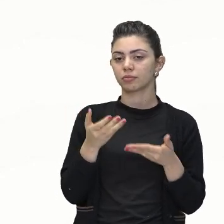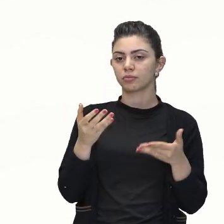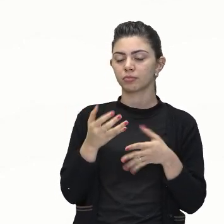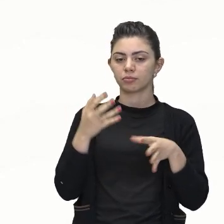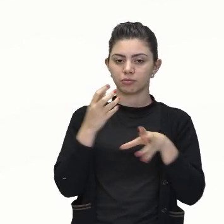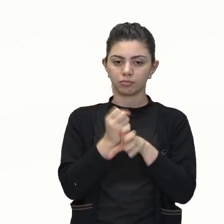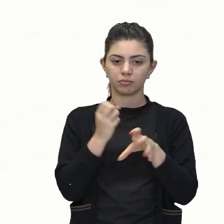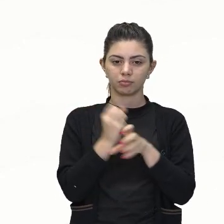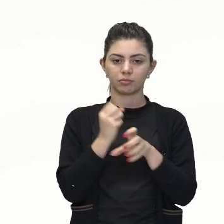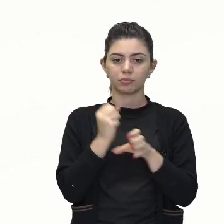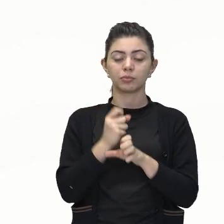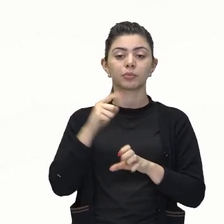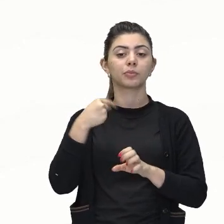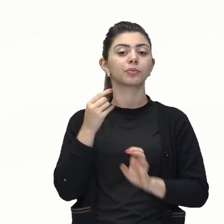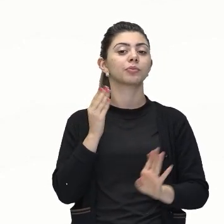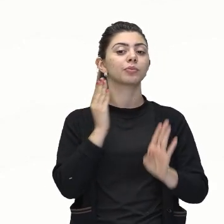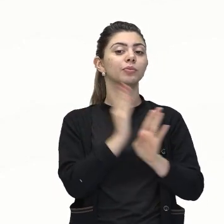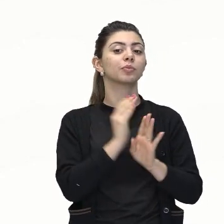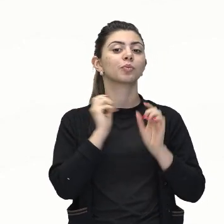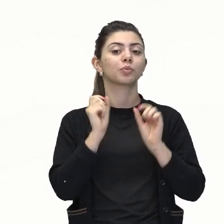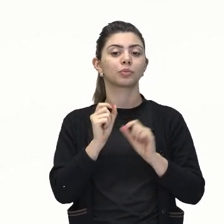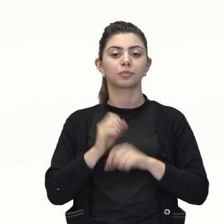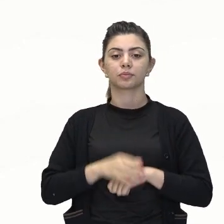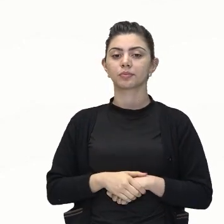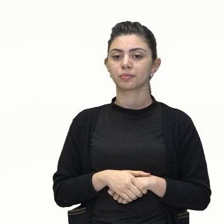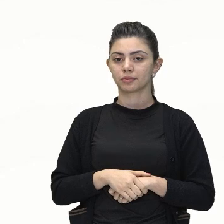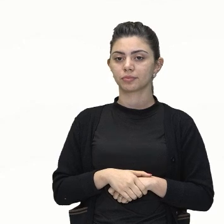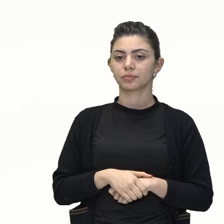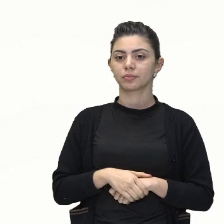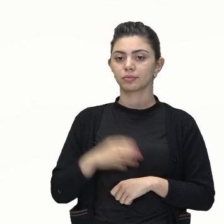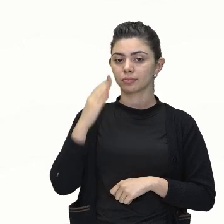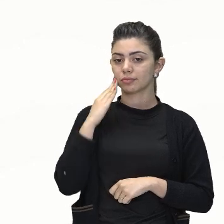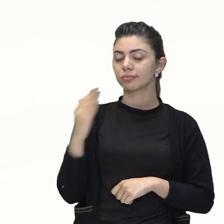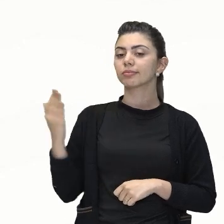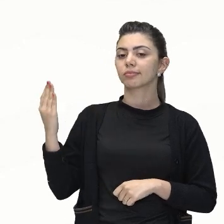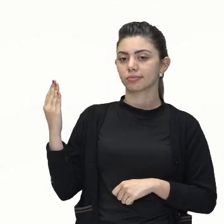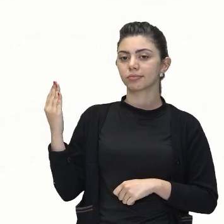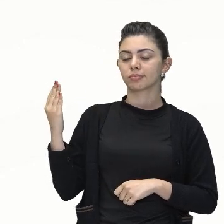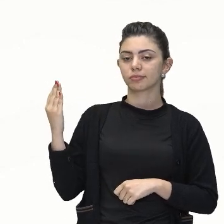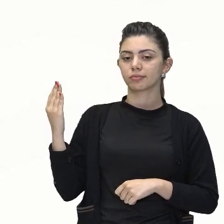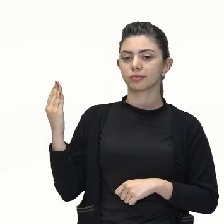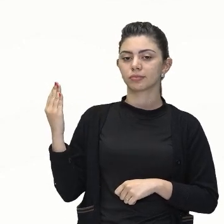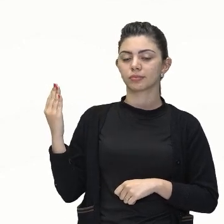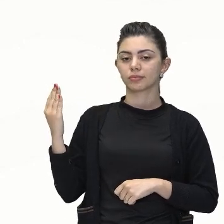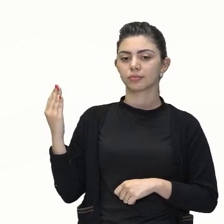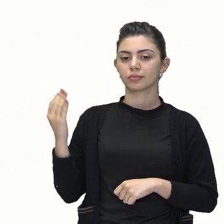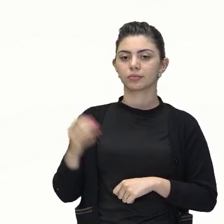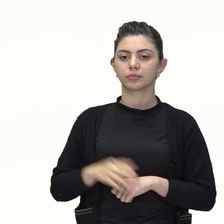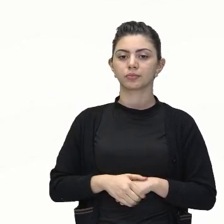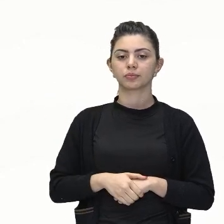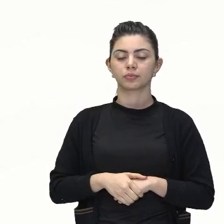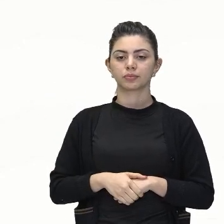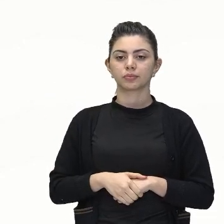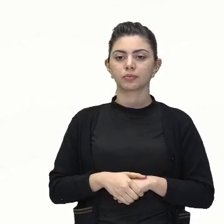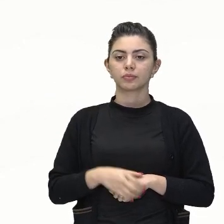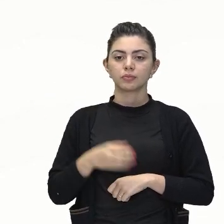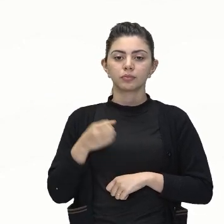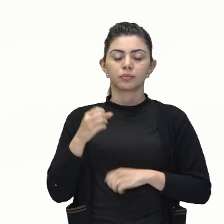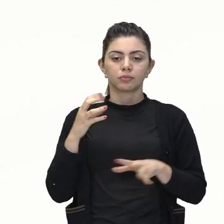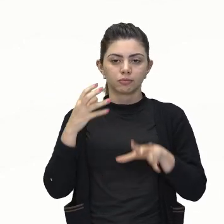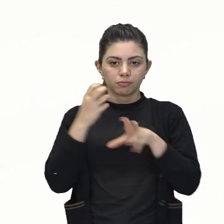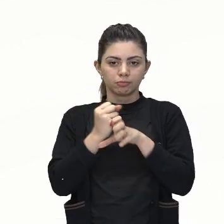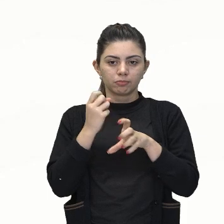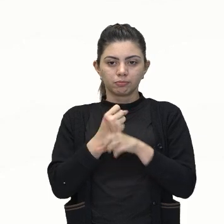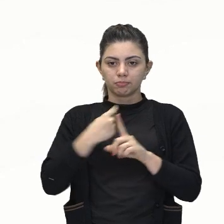a gente vai achar o seguinte, ó. 4 aqui no final. 8 mais 2 é 10,